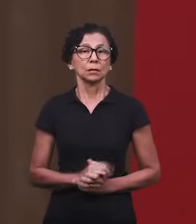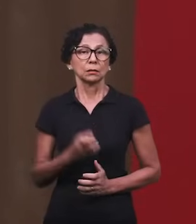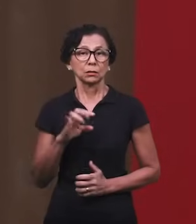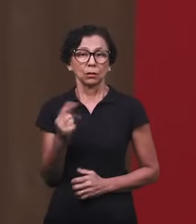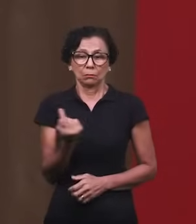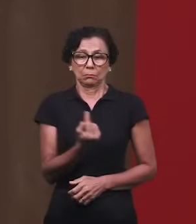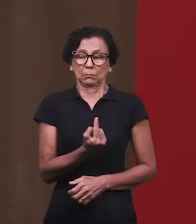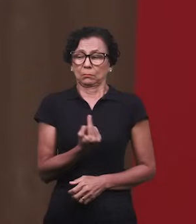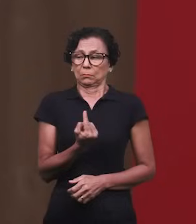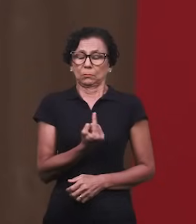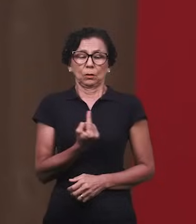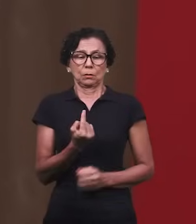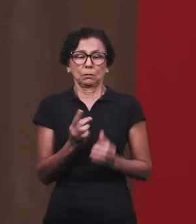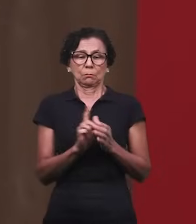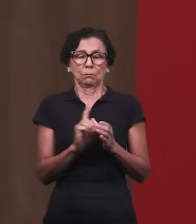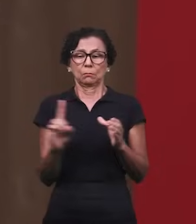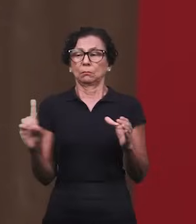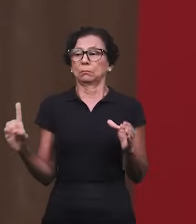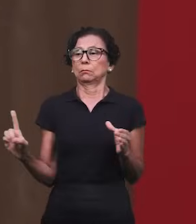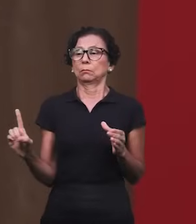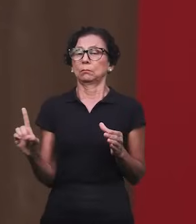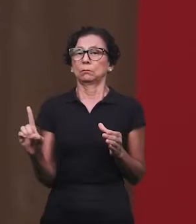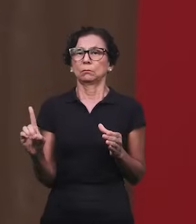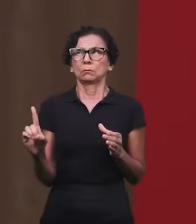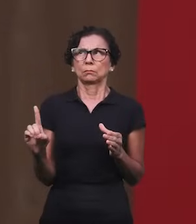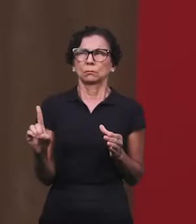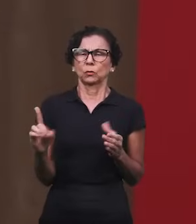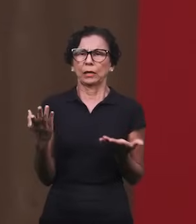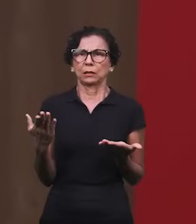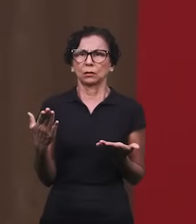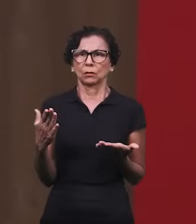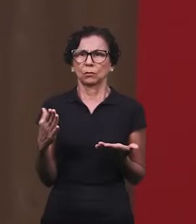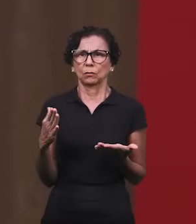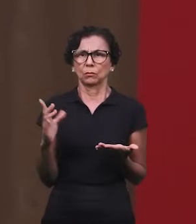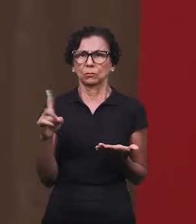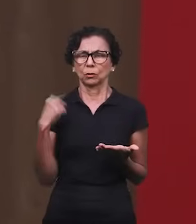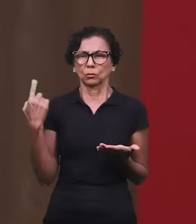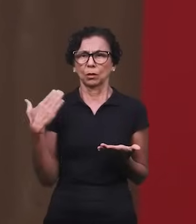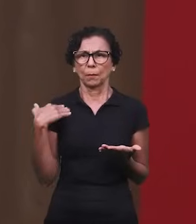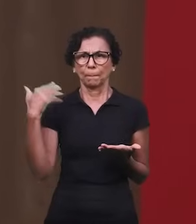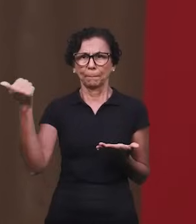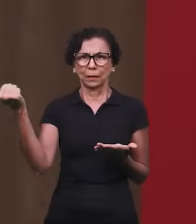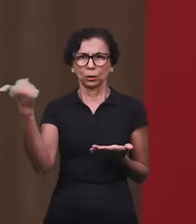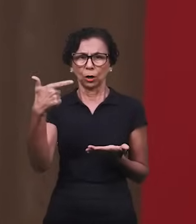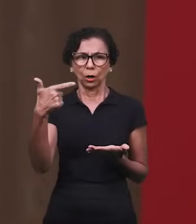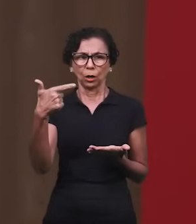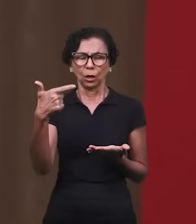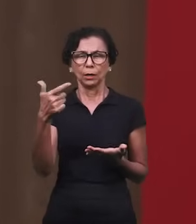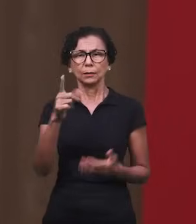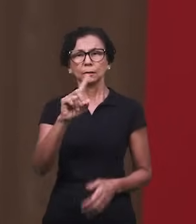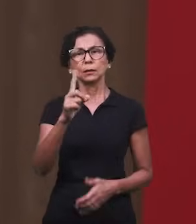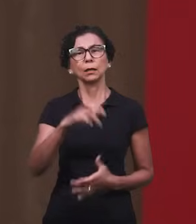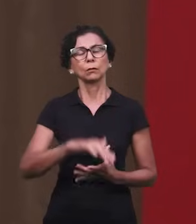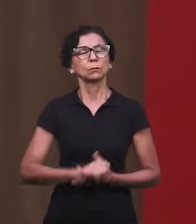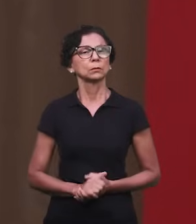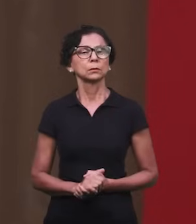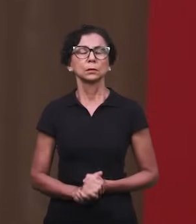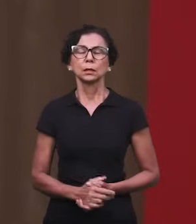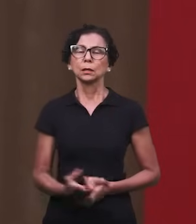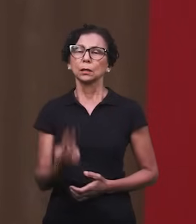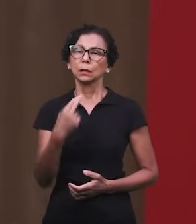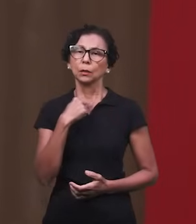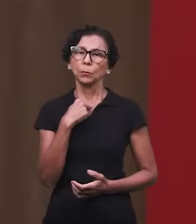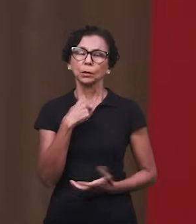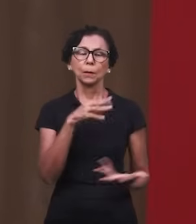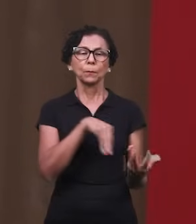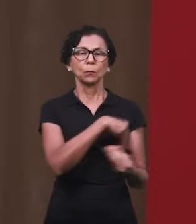de isolamento como se nós fôssemos melhores do que outros. Então, nós não devemos nos assentar na roda dos escarnecedores,